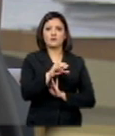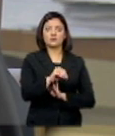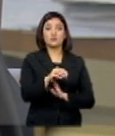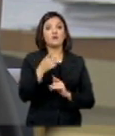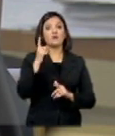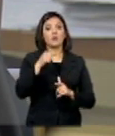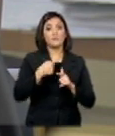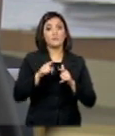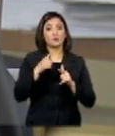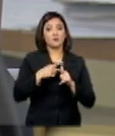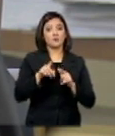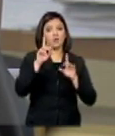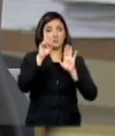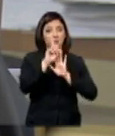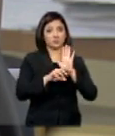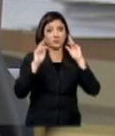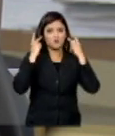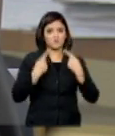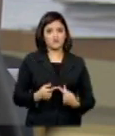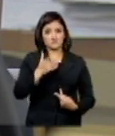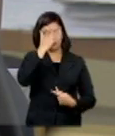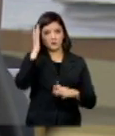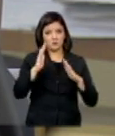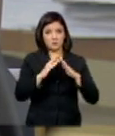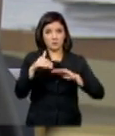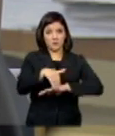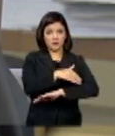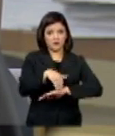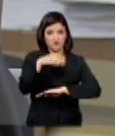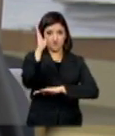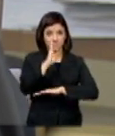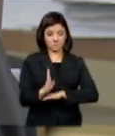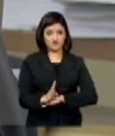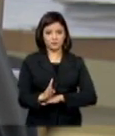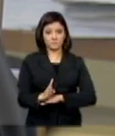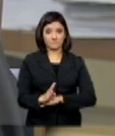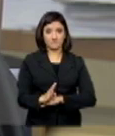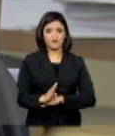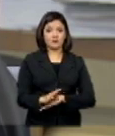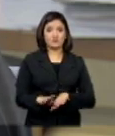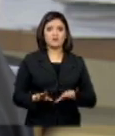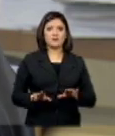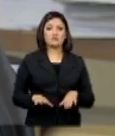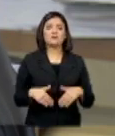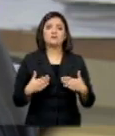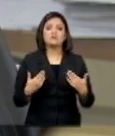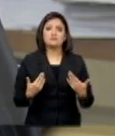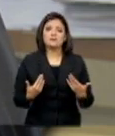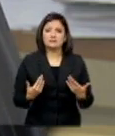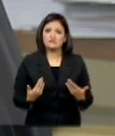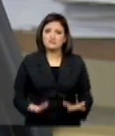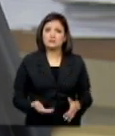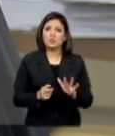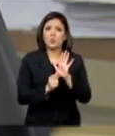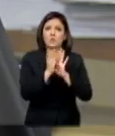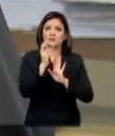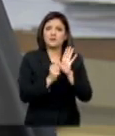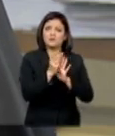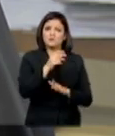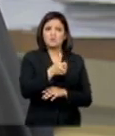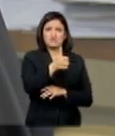das pessoas em situação de rua no brasil é provável que esse quadro seja bem pior